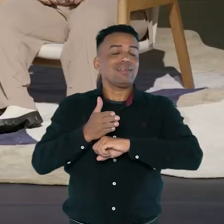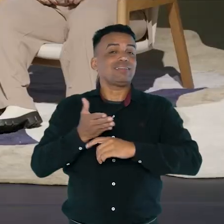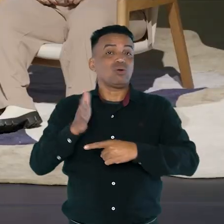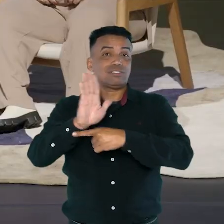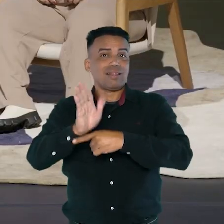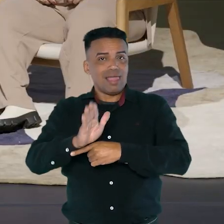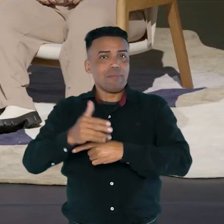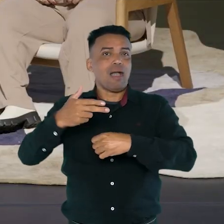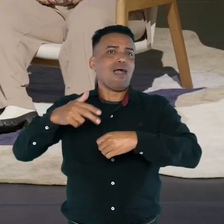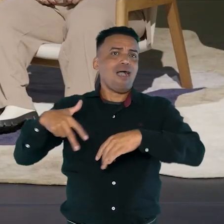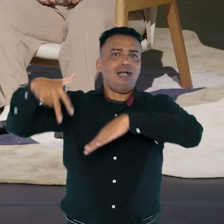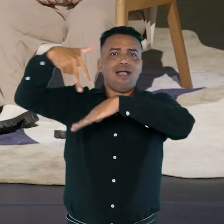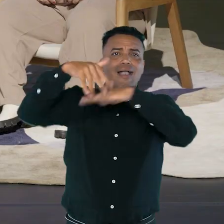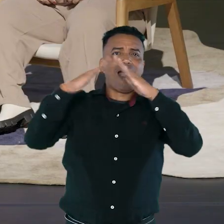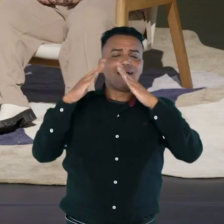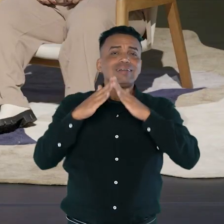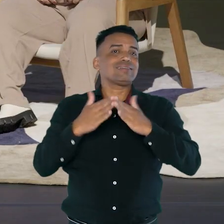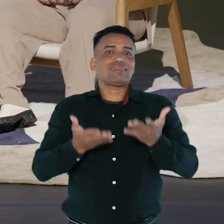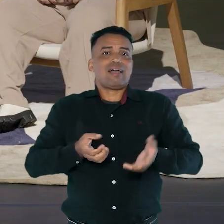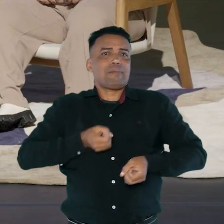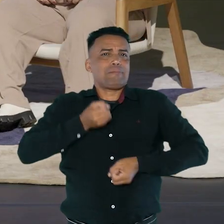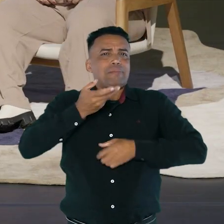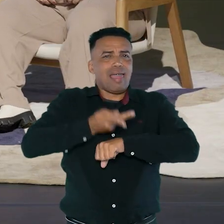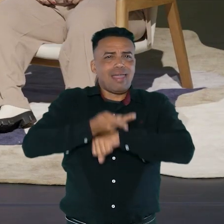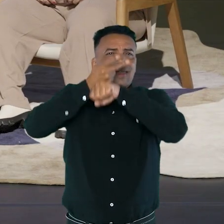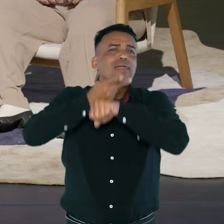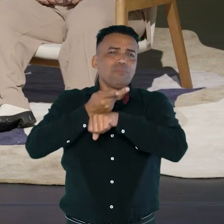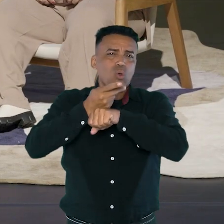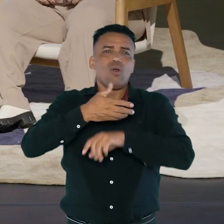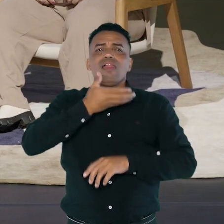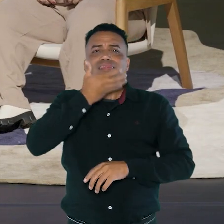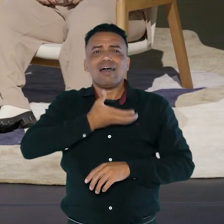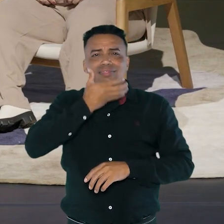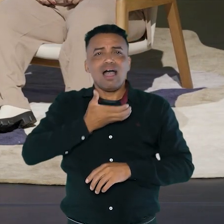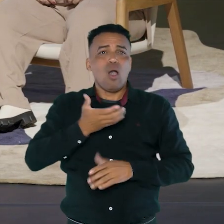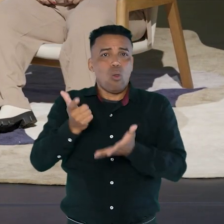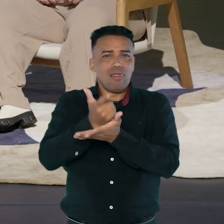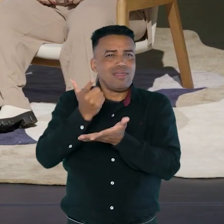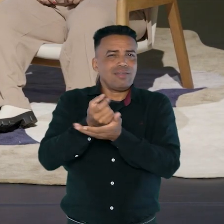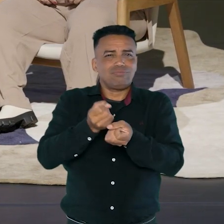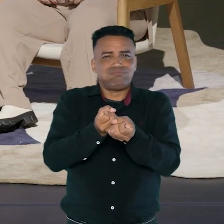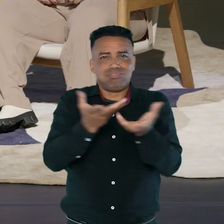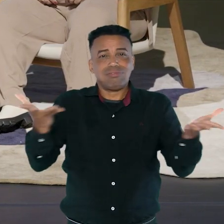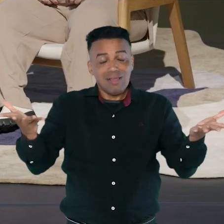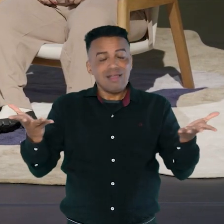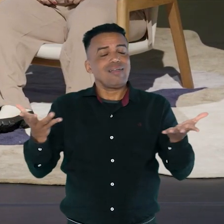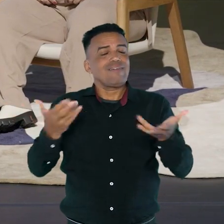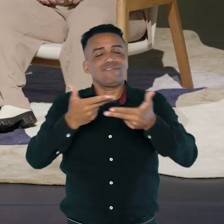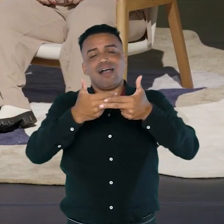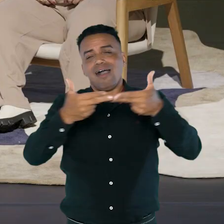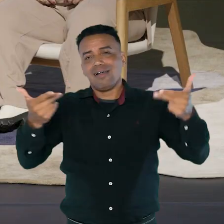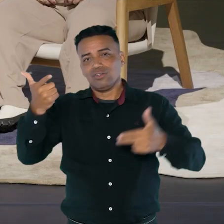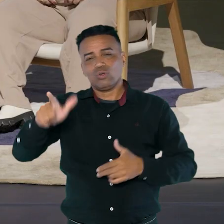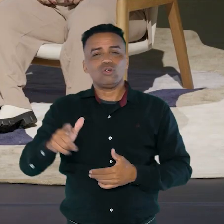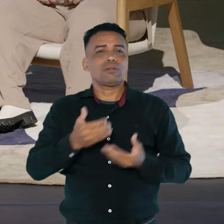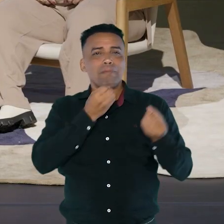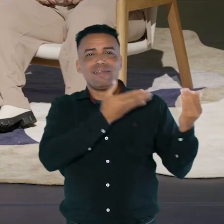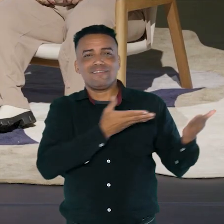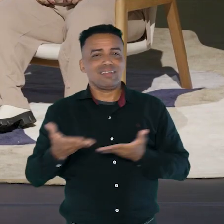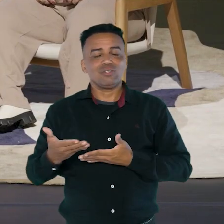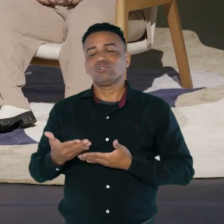como o Cinema da Laje, Prêmio Cooperifa, Poesia no Ar, Natal com Livros e outras coisas mais. Seja bem-vindo, Sérgio